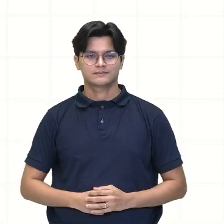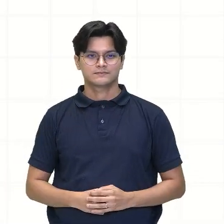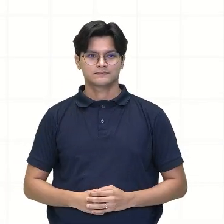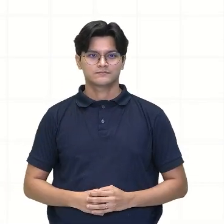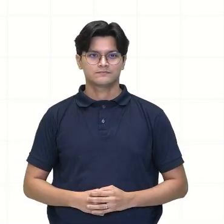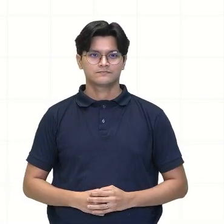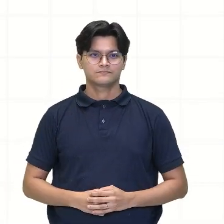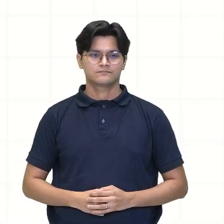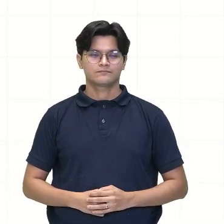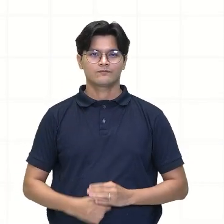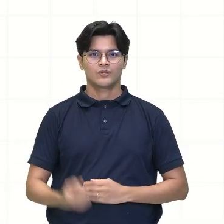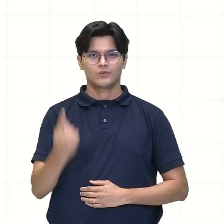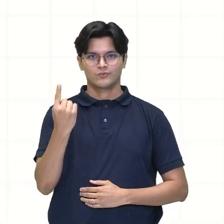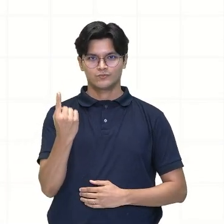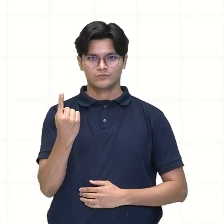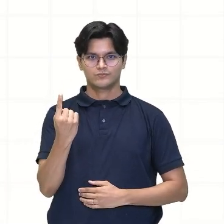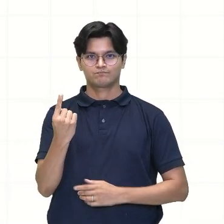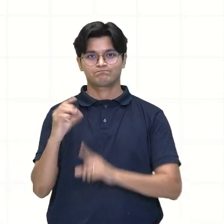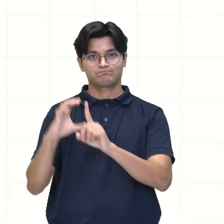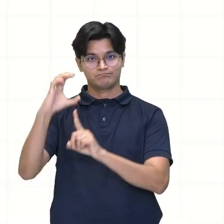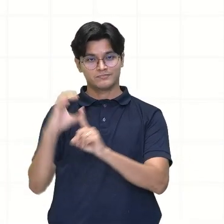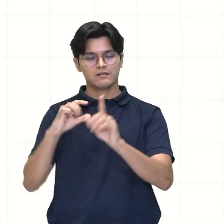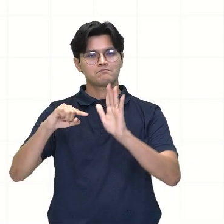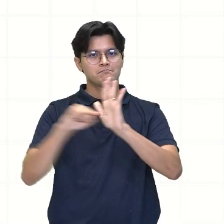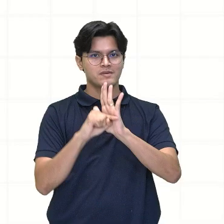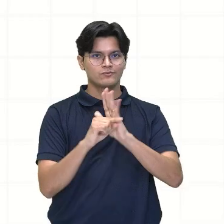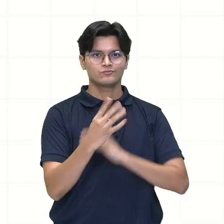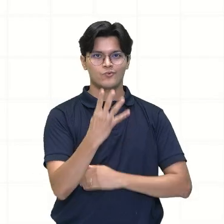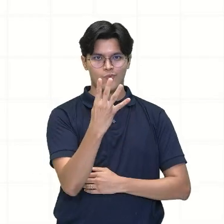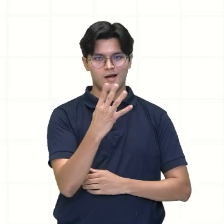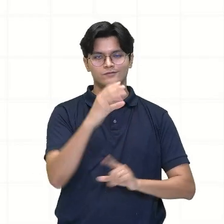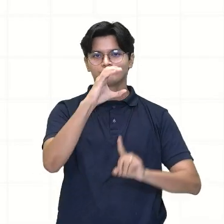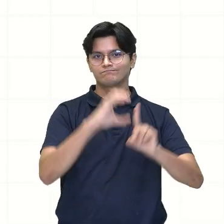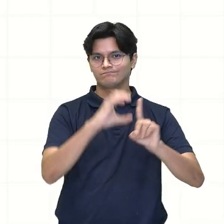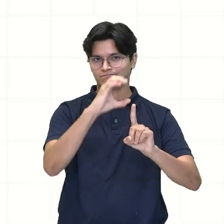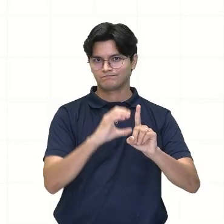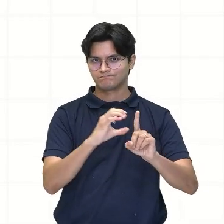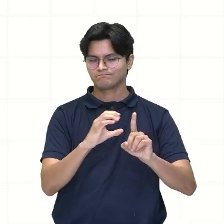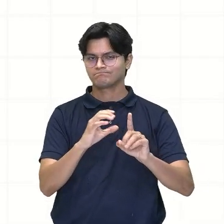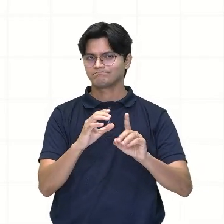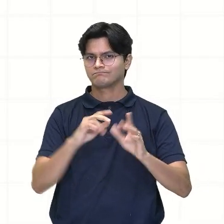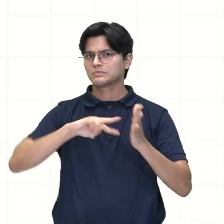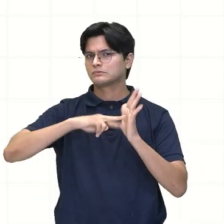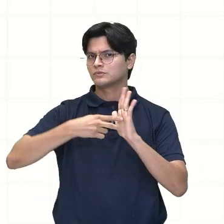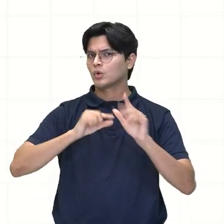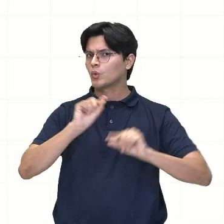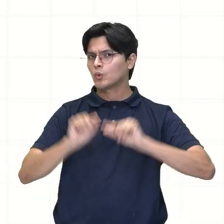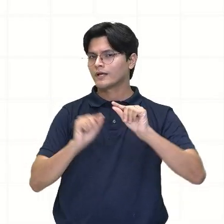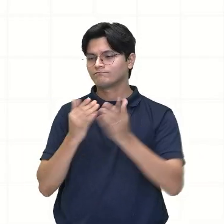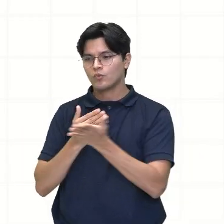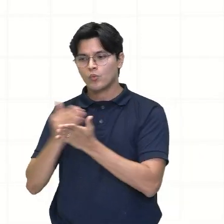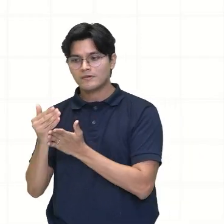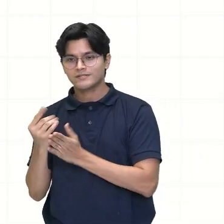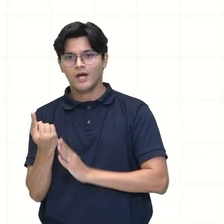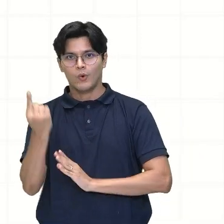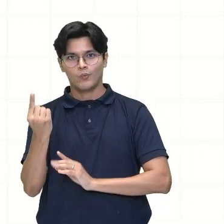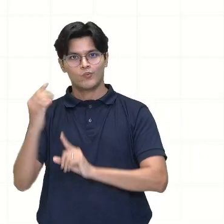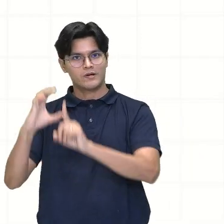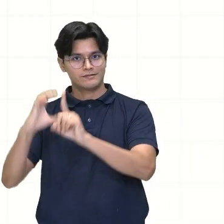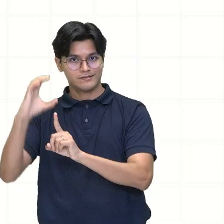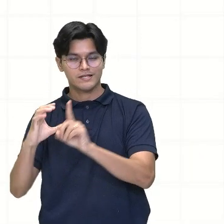1 menos 4, ou seja, eu estou em 1 grau Celsius e eu preciso